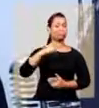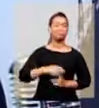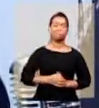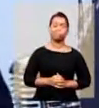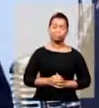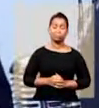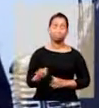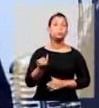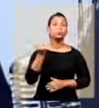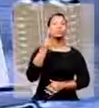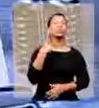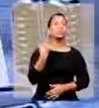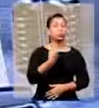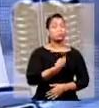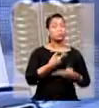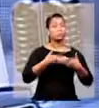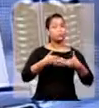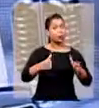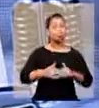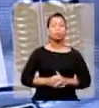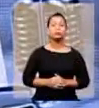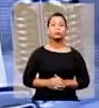do Enem, eu acho que se